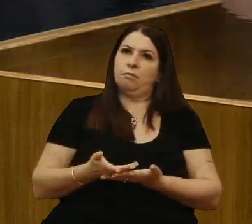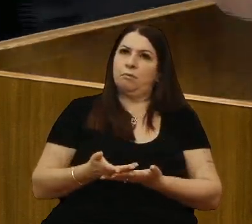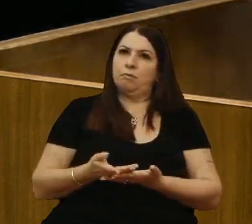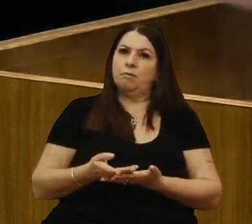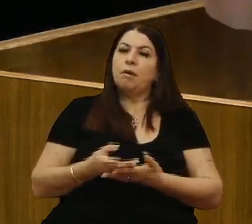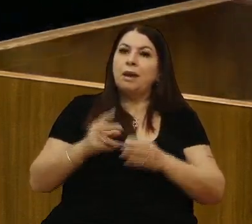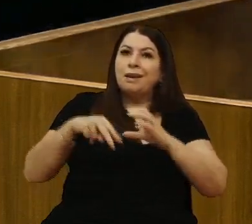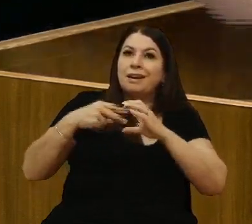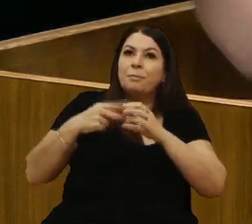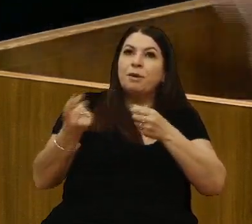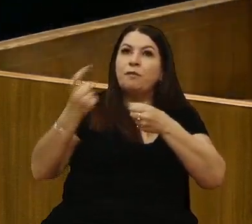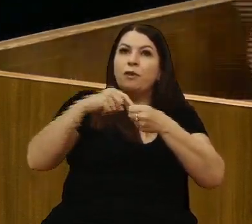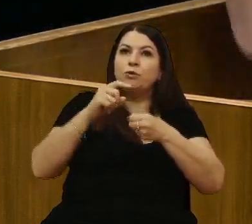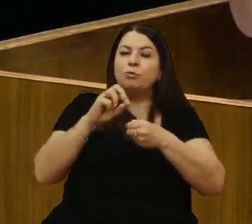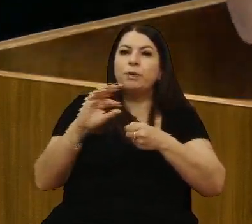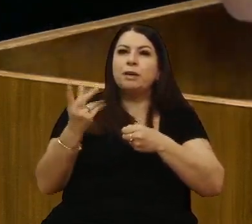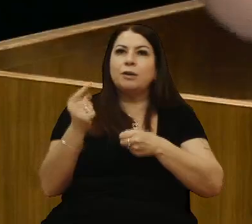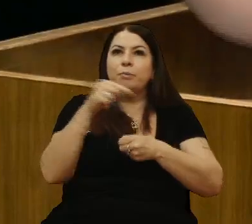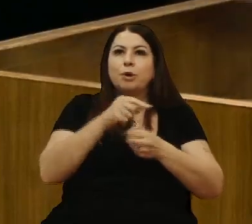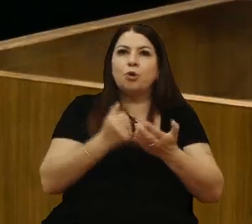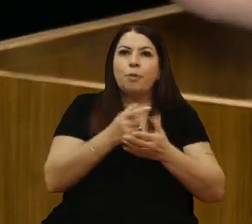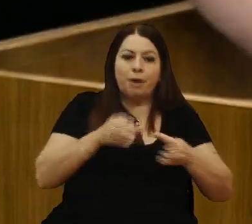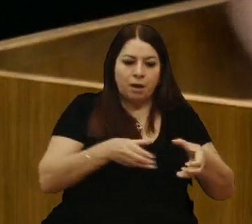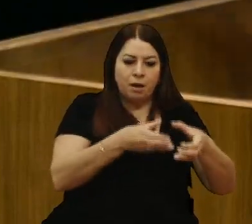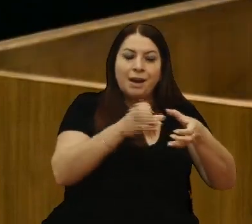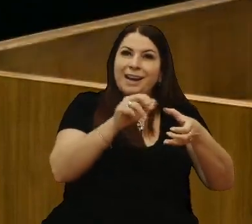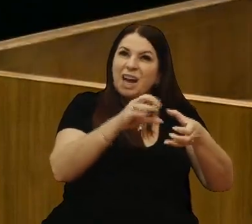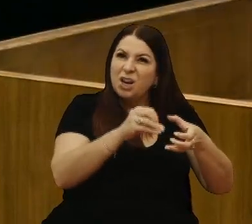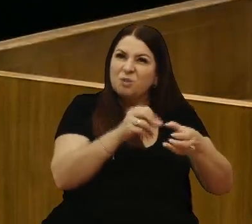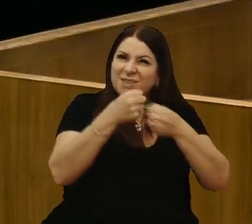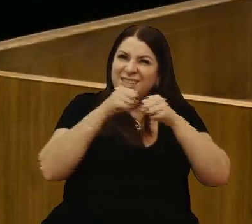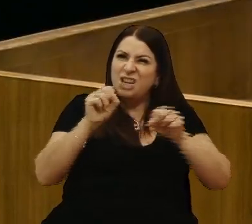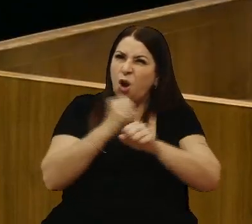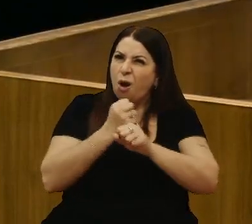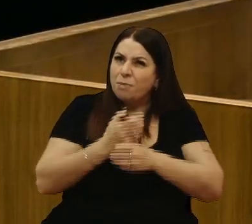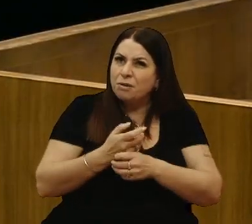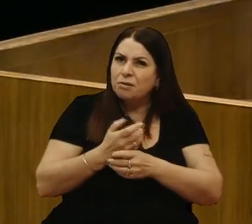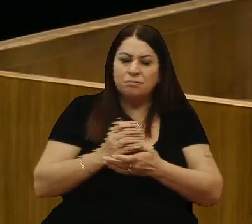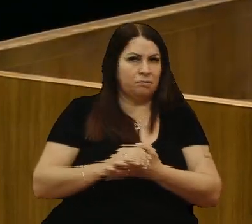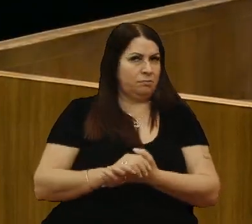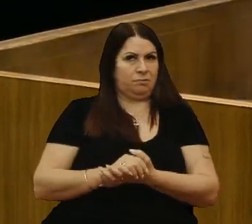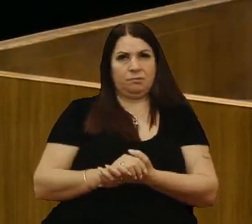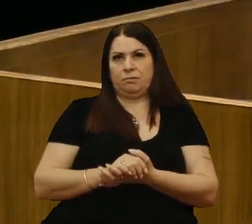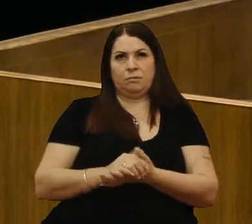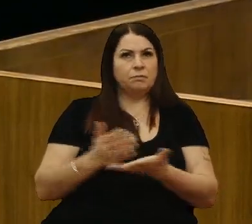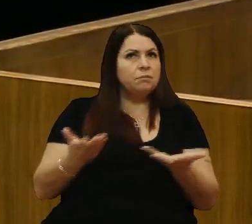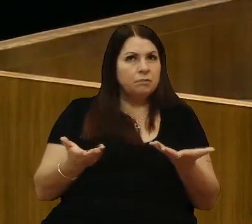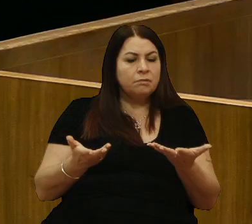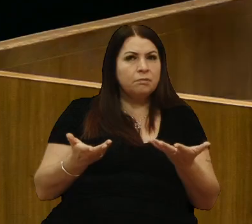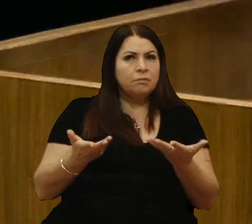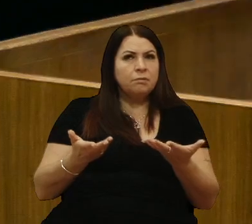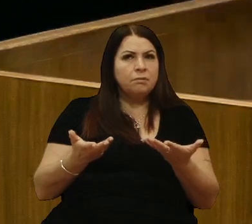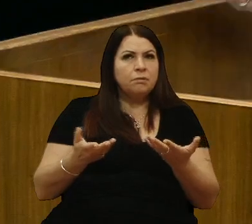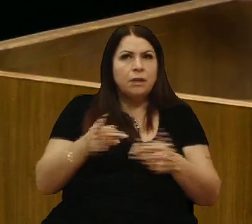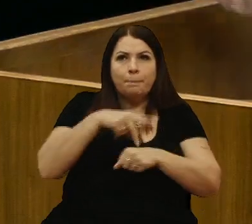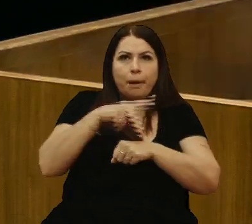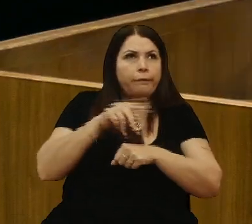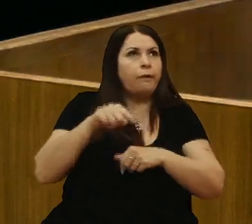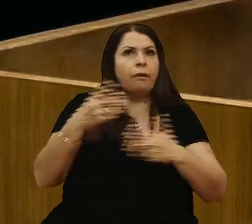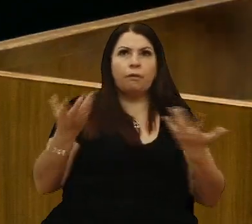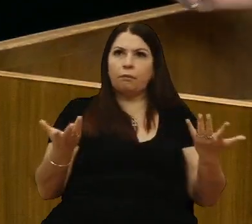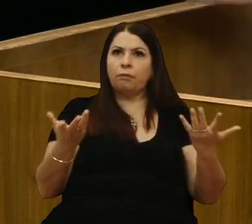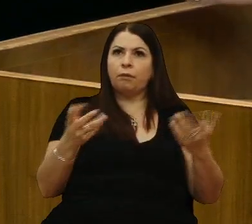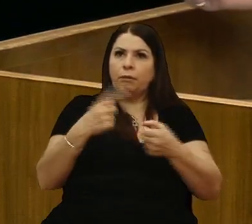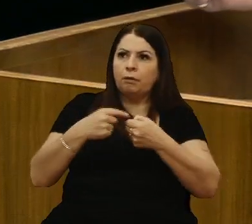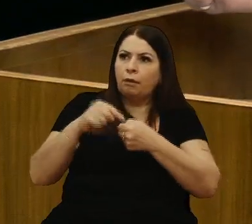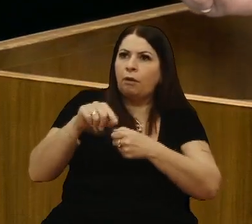Câmara devolva R$1 milhão para compra de canos para a Secretaria de Obras? Gente, que país é esse? Que cidade